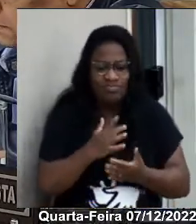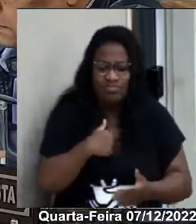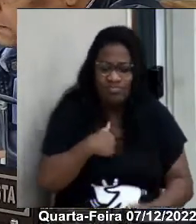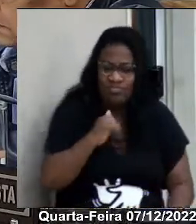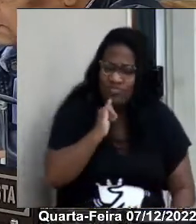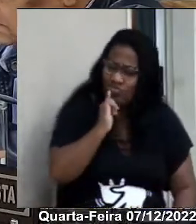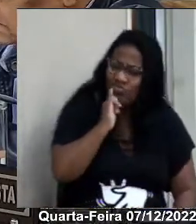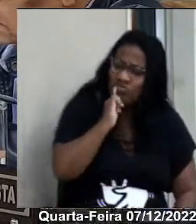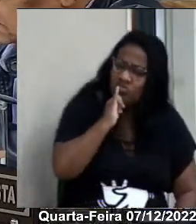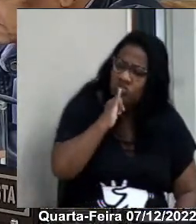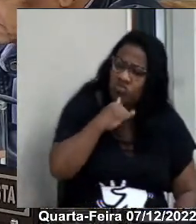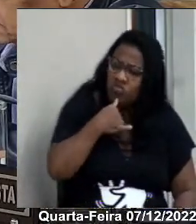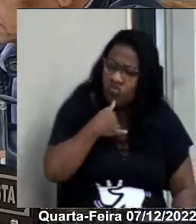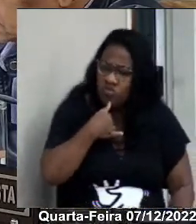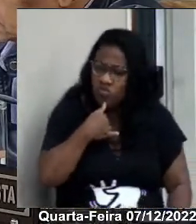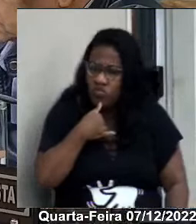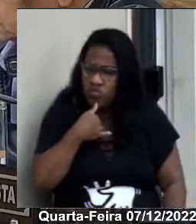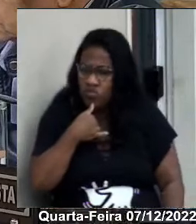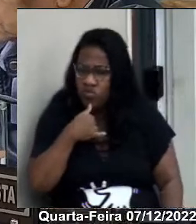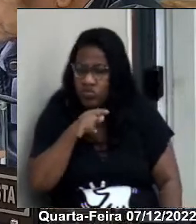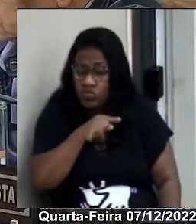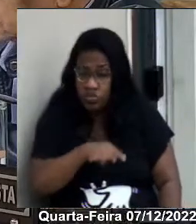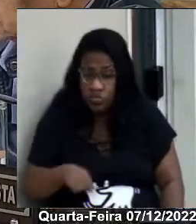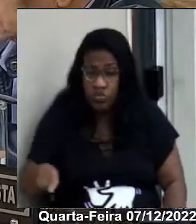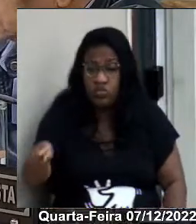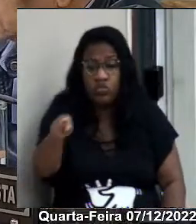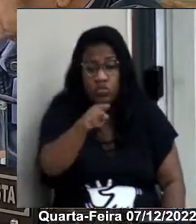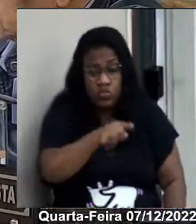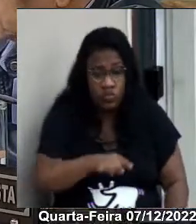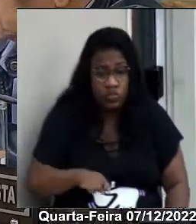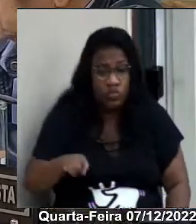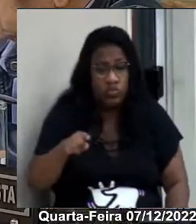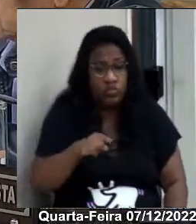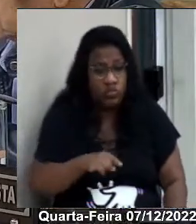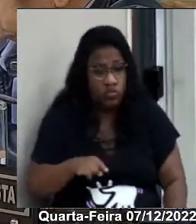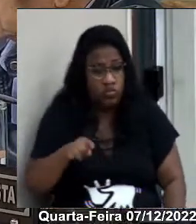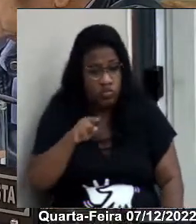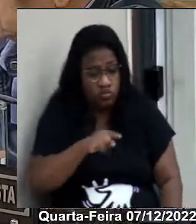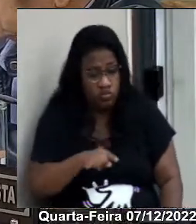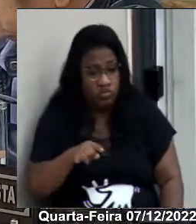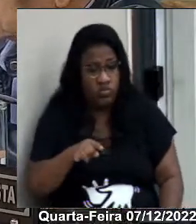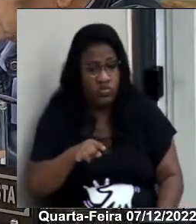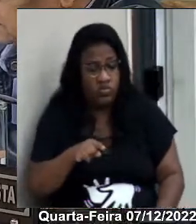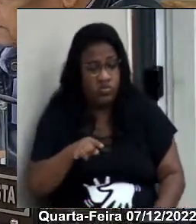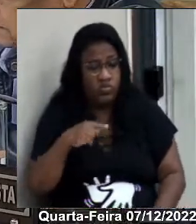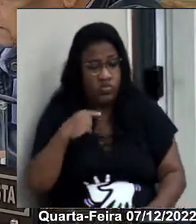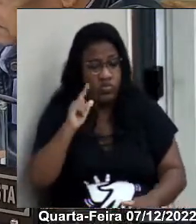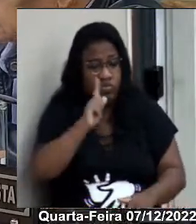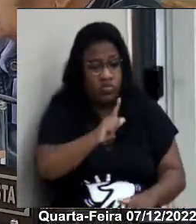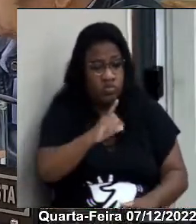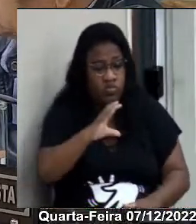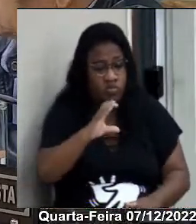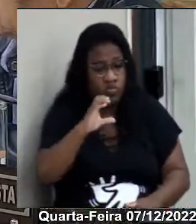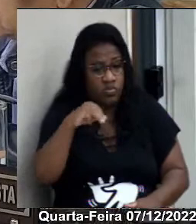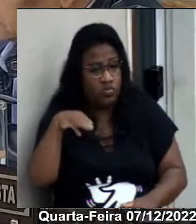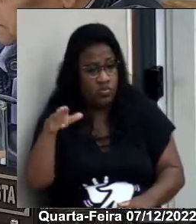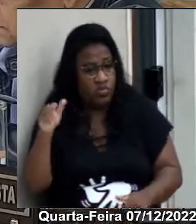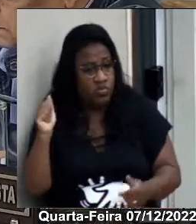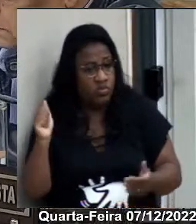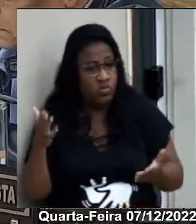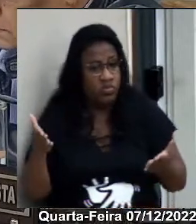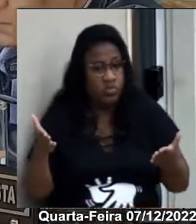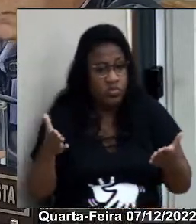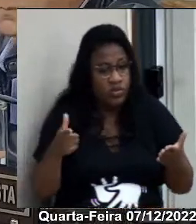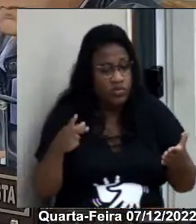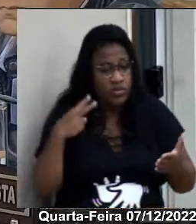E eu fico muito triste dos vereadores aqui não fazerem a discussão da GCM, que foi um projeto que chegou na calada da noite, e